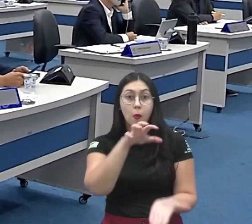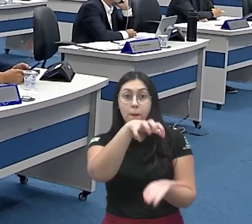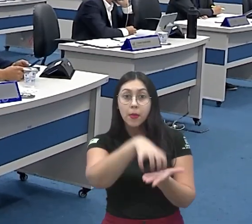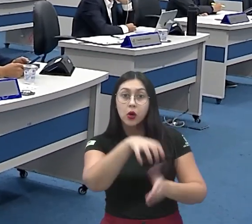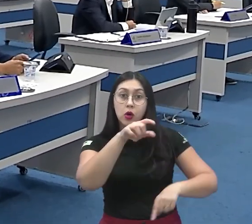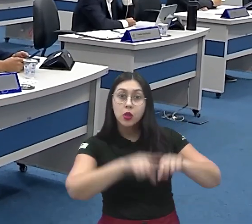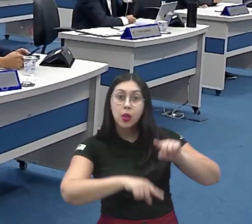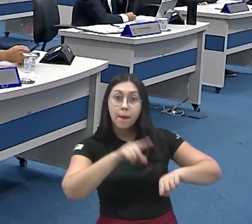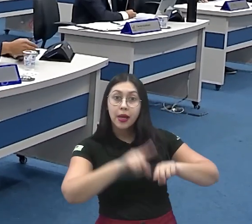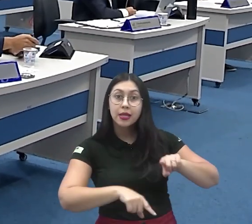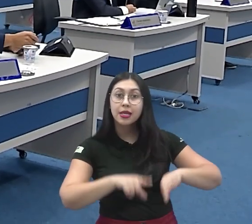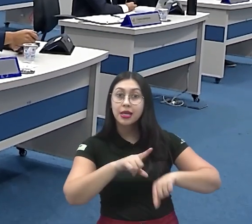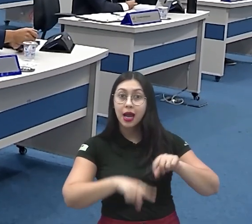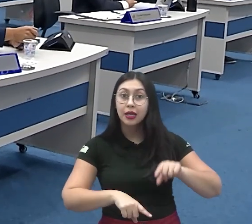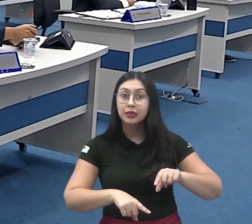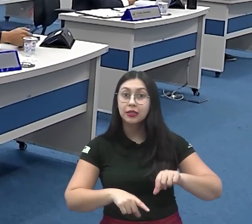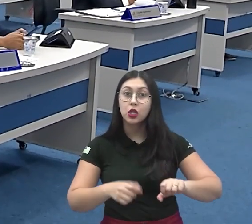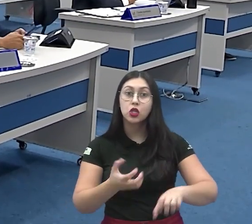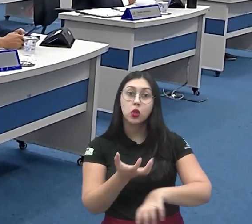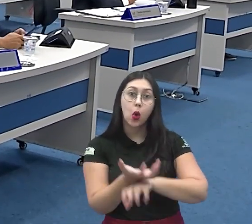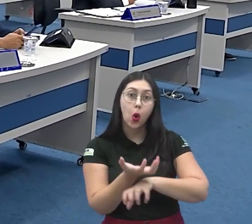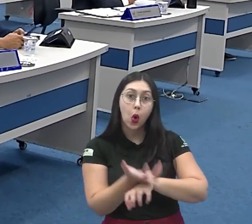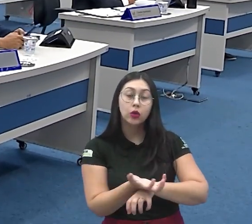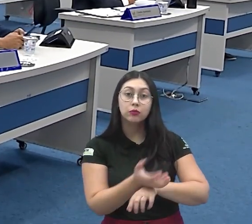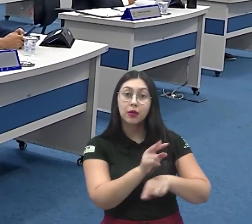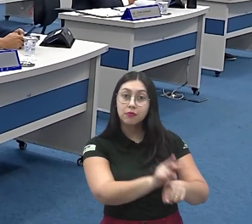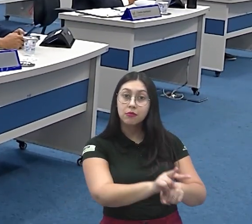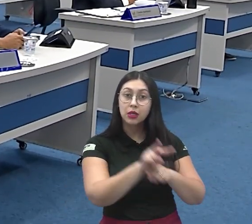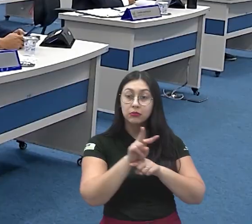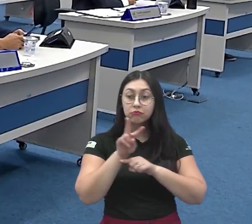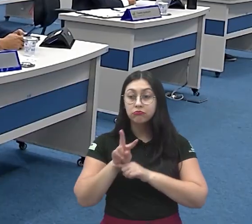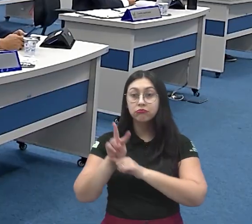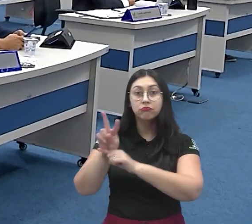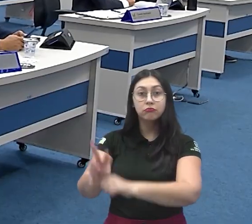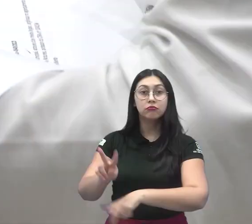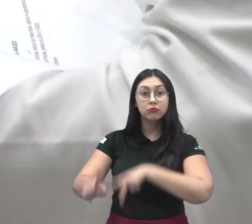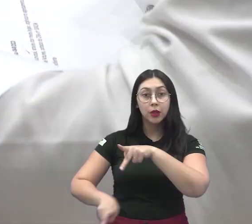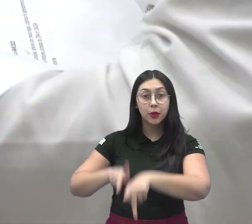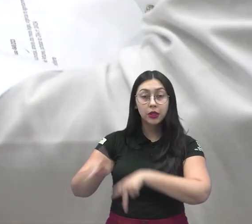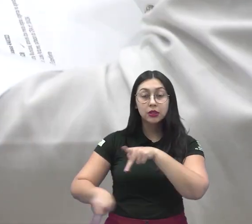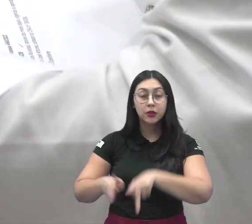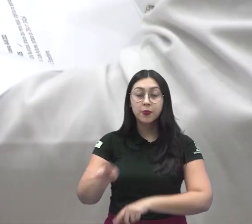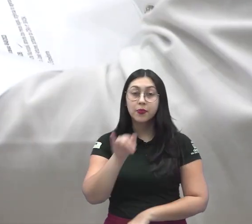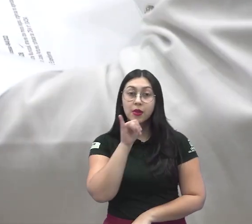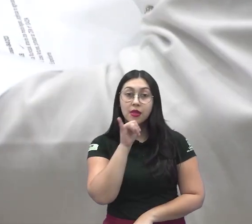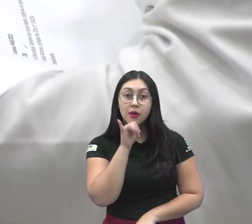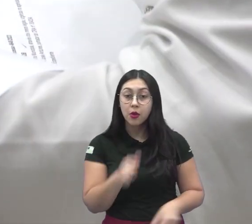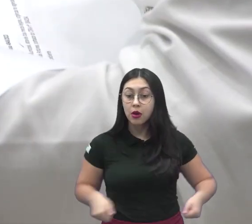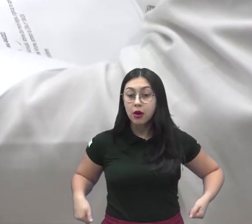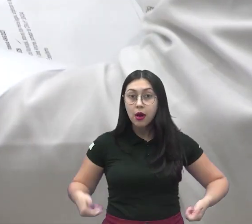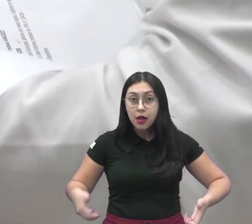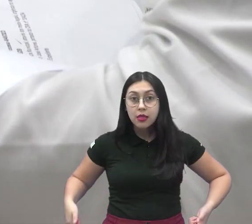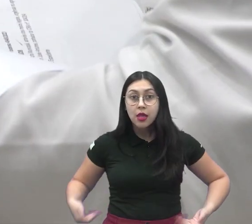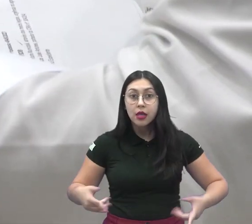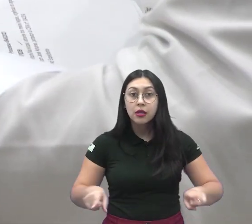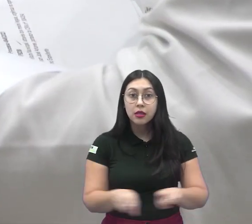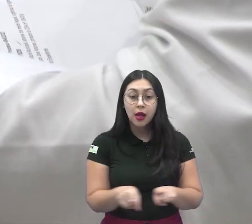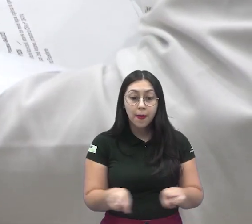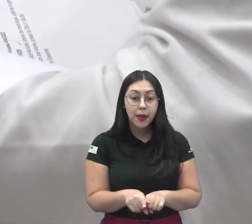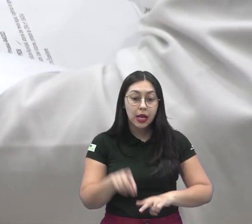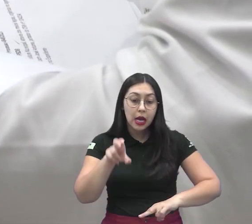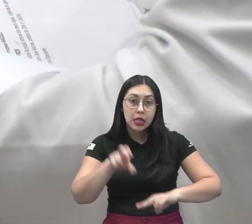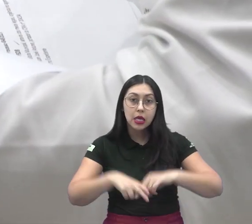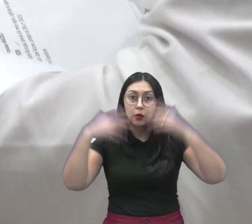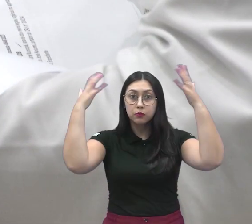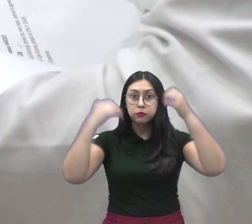banco municipal de materiais ortopédicos para empréstimo gratuito à população. Os itens incluem cadeira de rodas e de